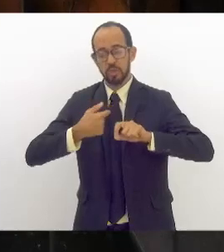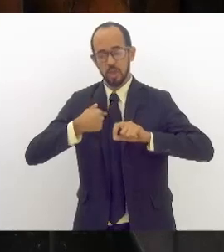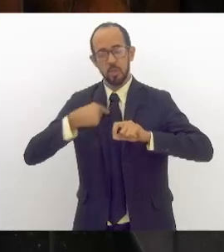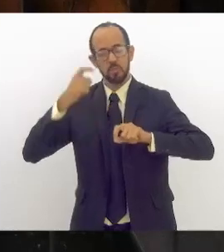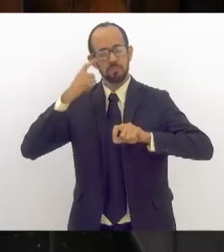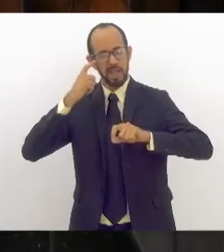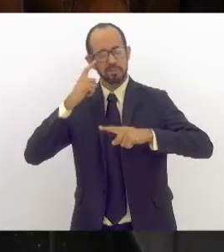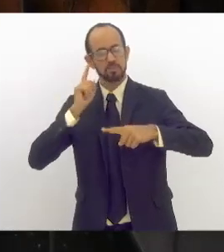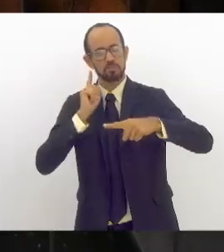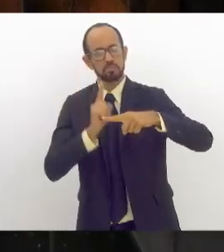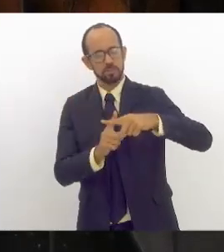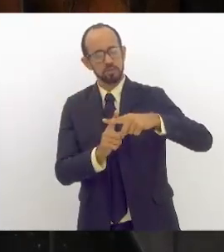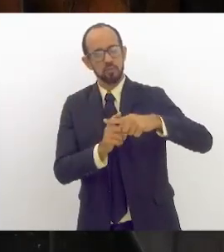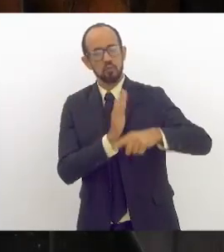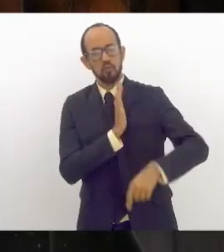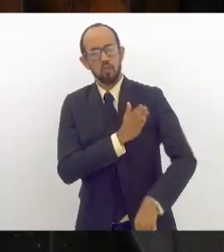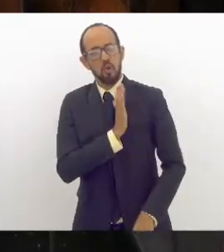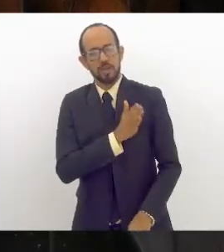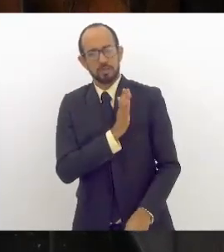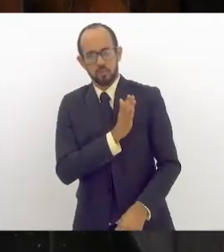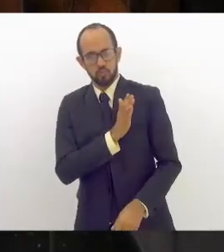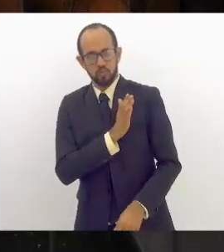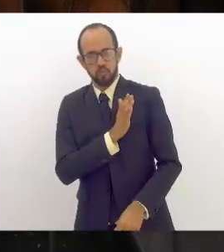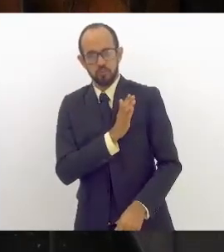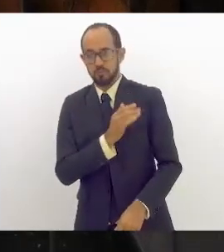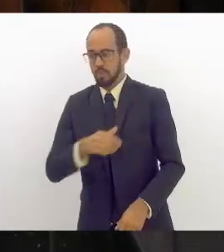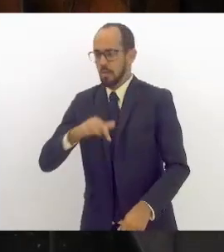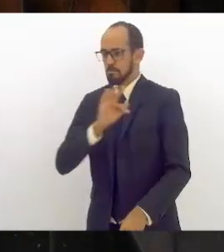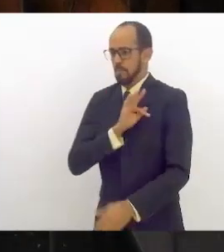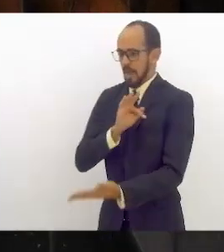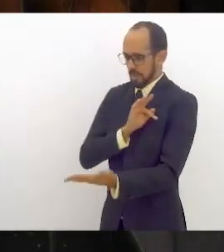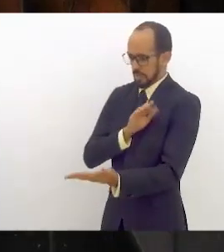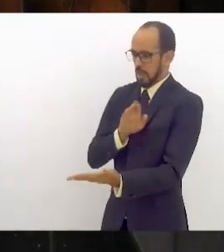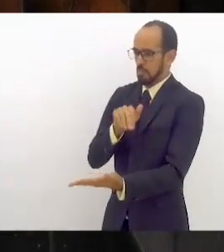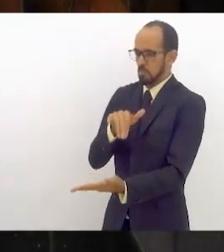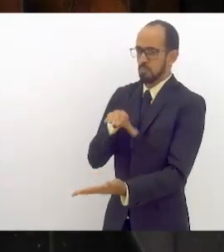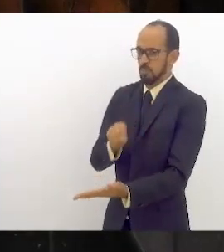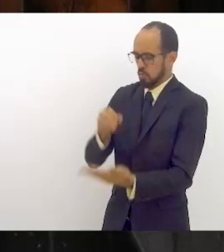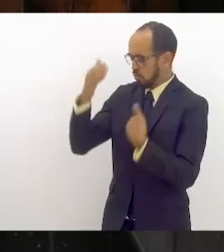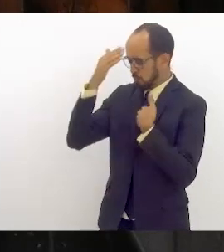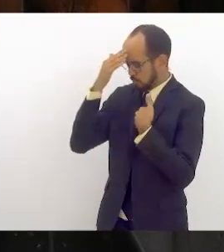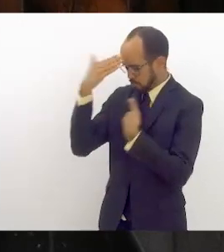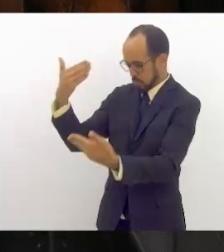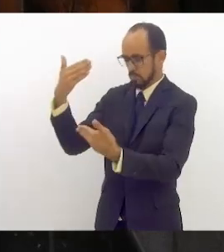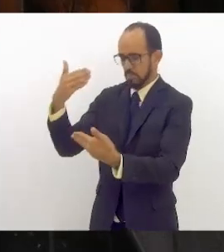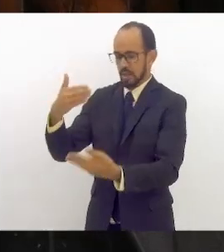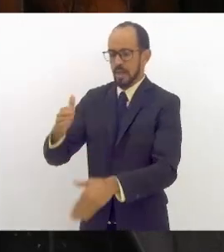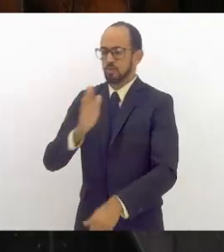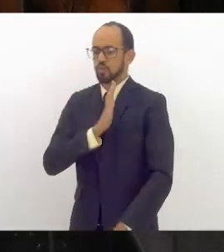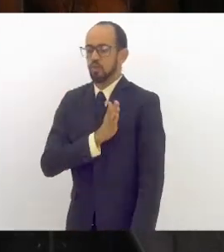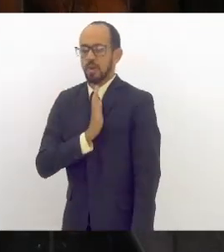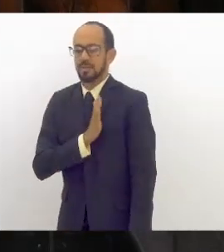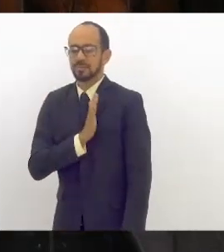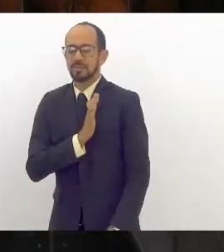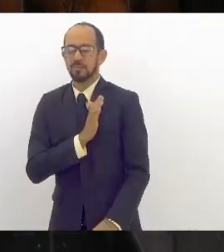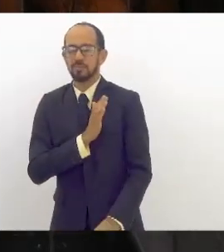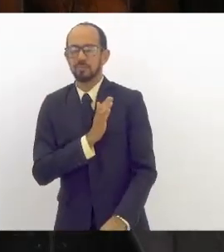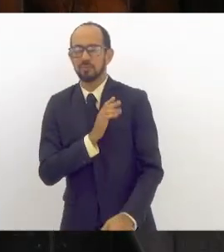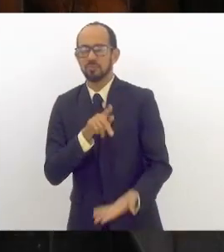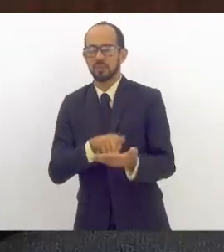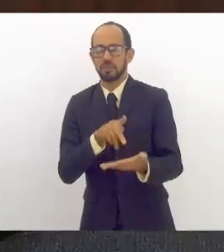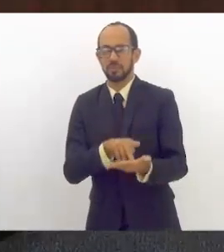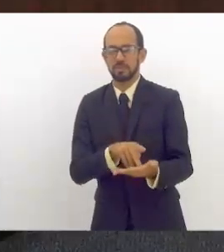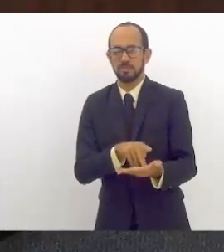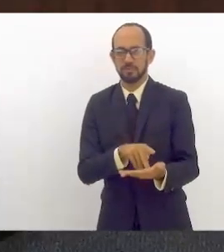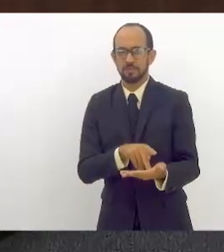do meu coração deputada Marta Deputado Bruno dalware Muito obrigado do fundo do coração que é para